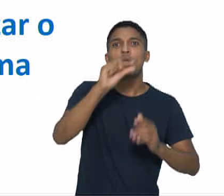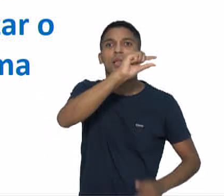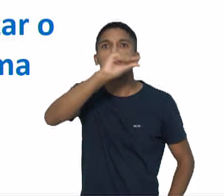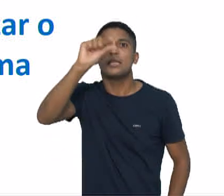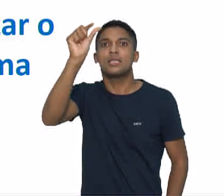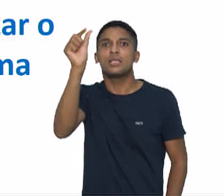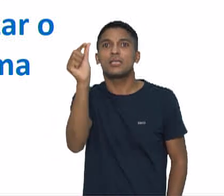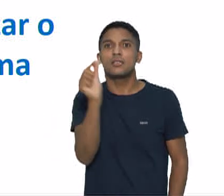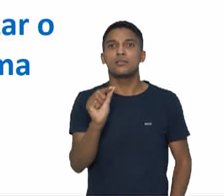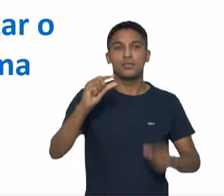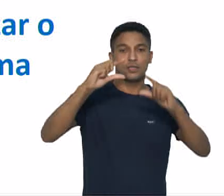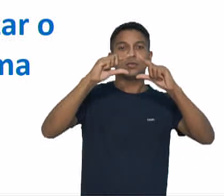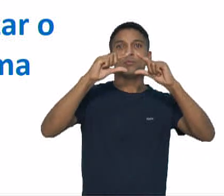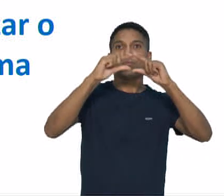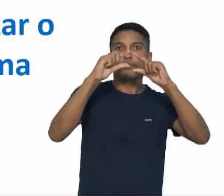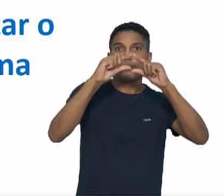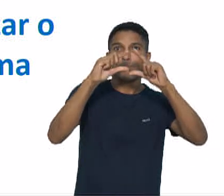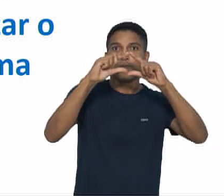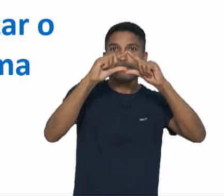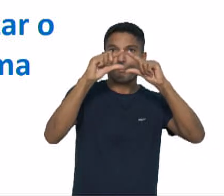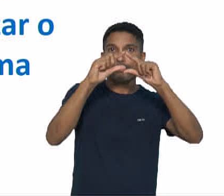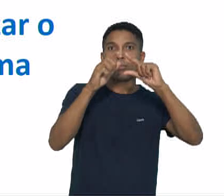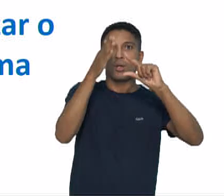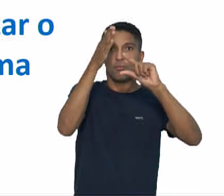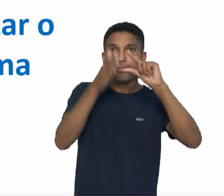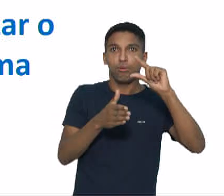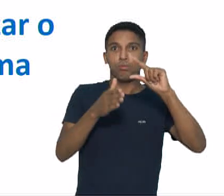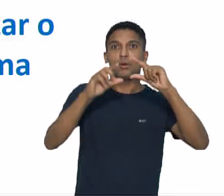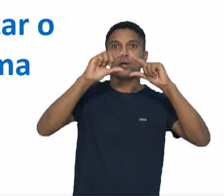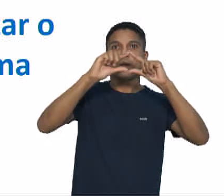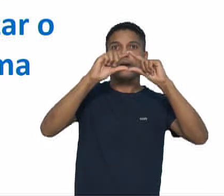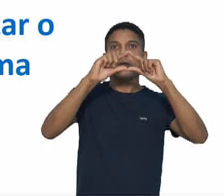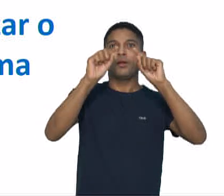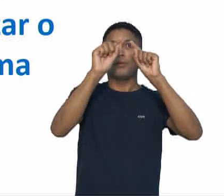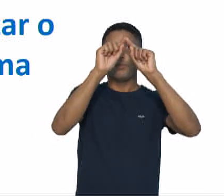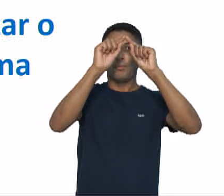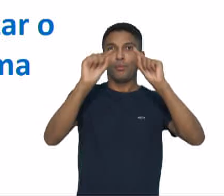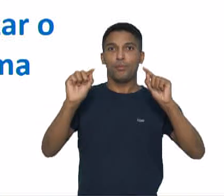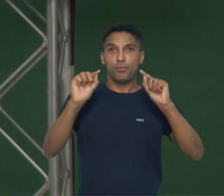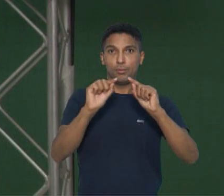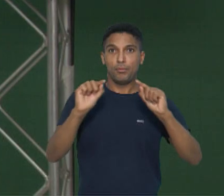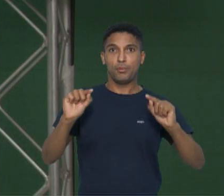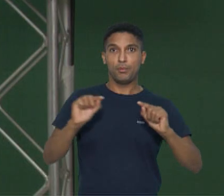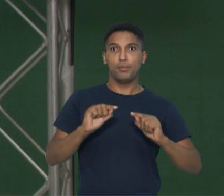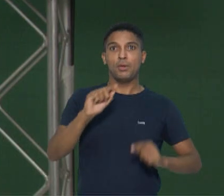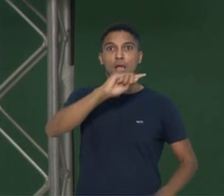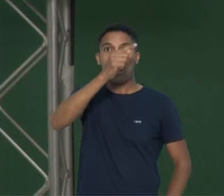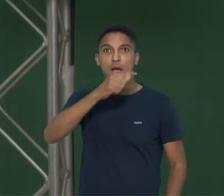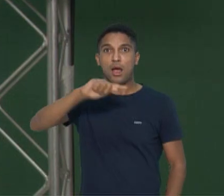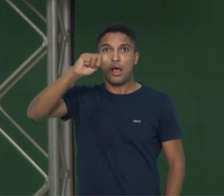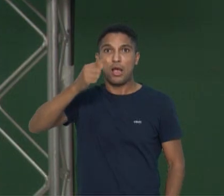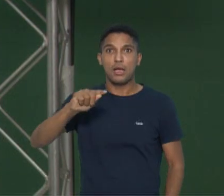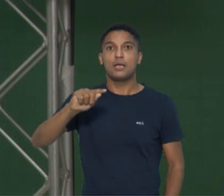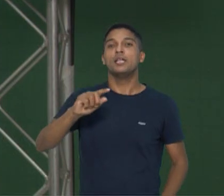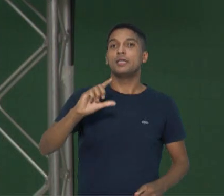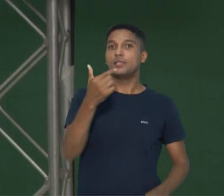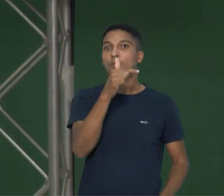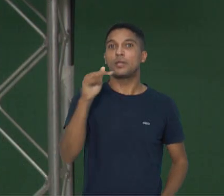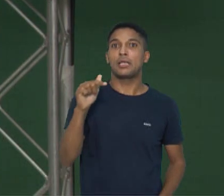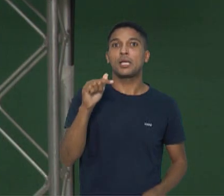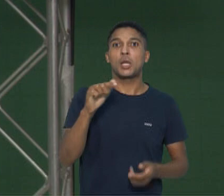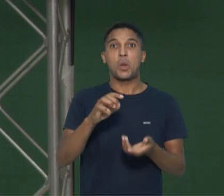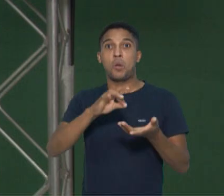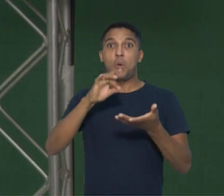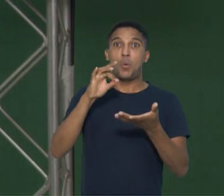para realizar o desenho, que não representa nenhuma forma real. Tranquilo?